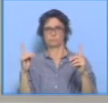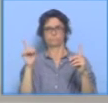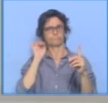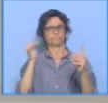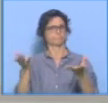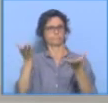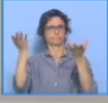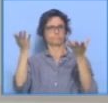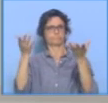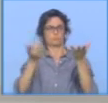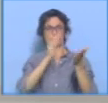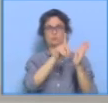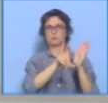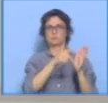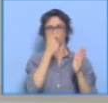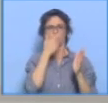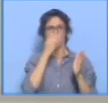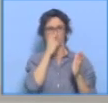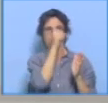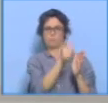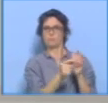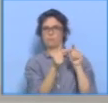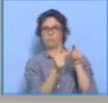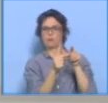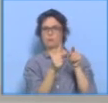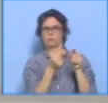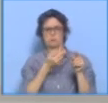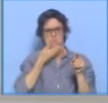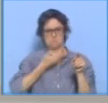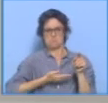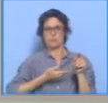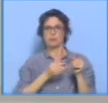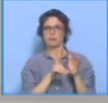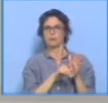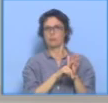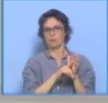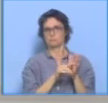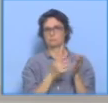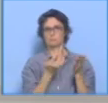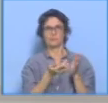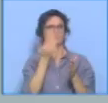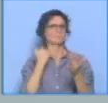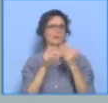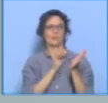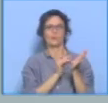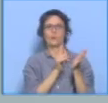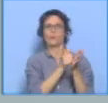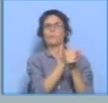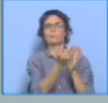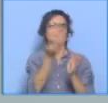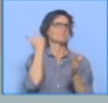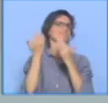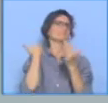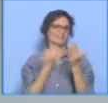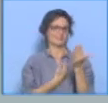um doutor da lei, ou seja, um biblista, um especialista. Biblistas da altura, não é? Era o biblista da